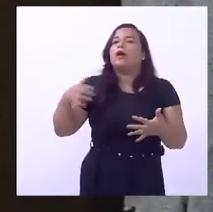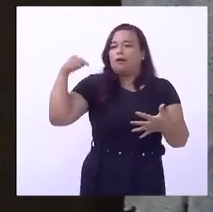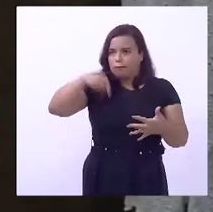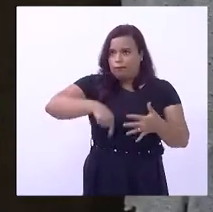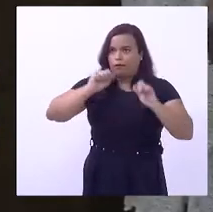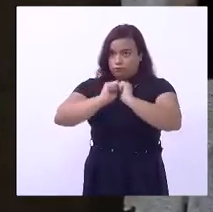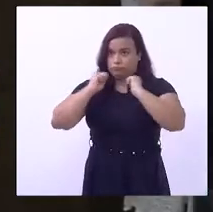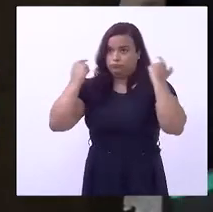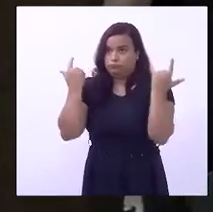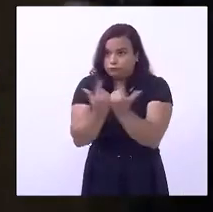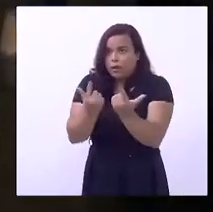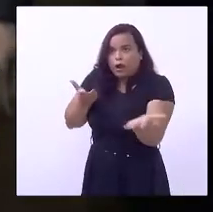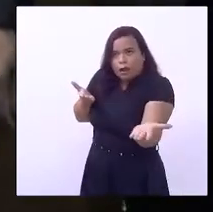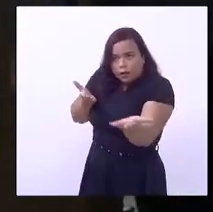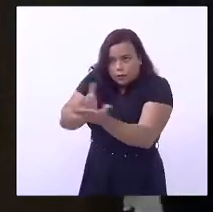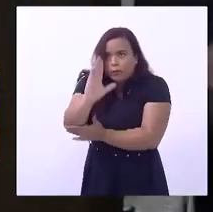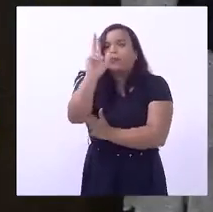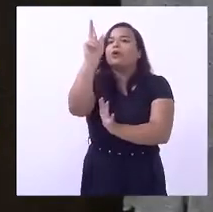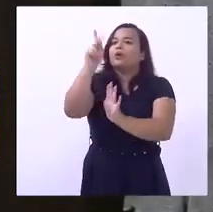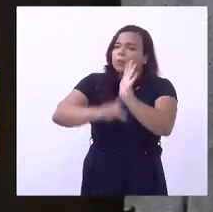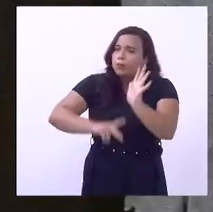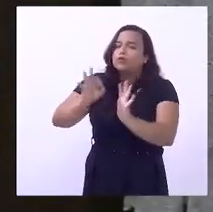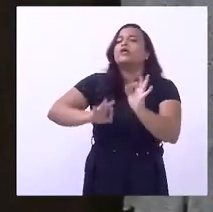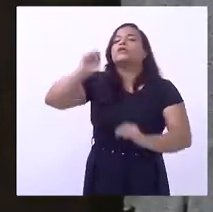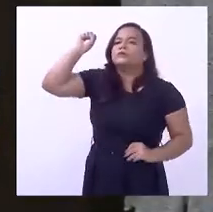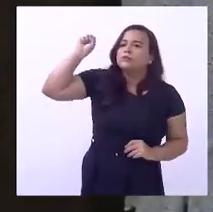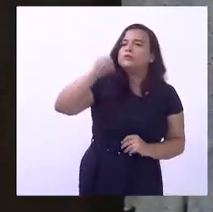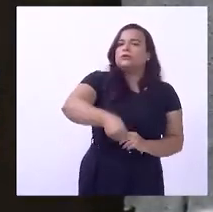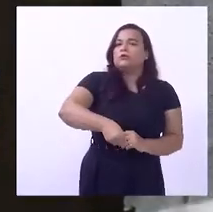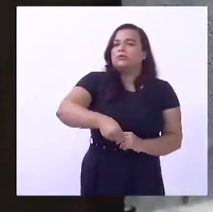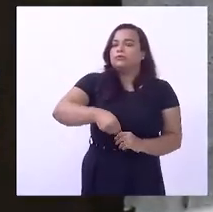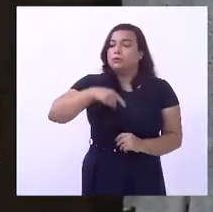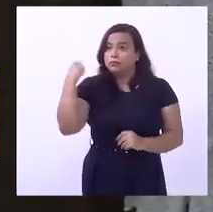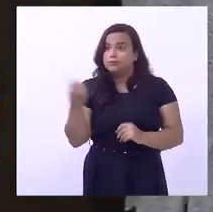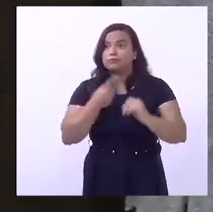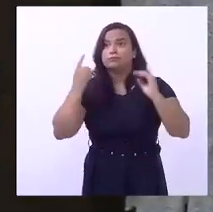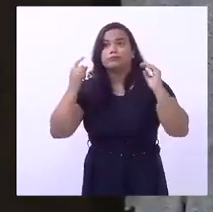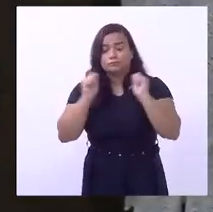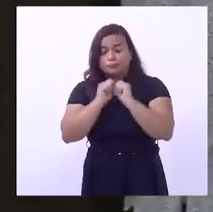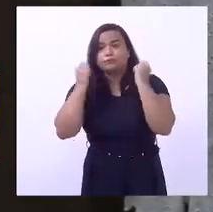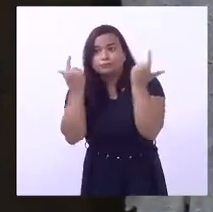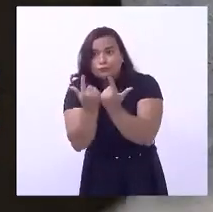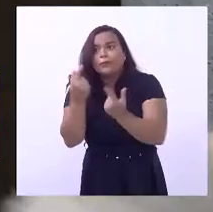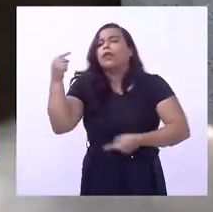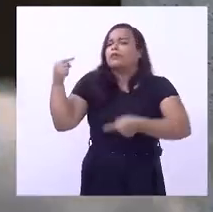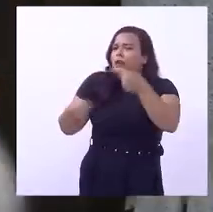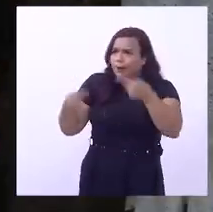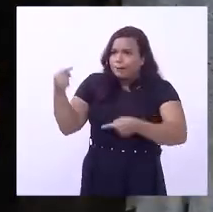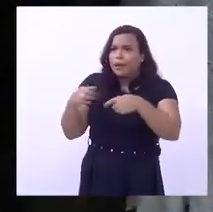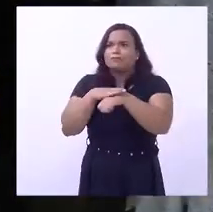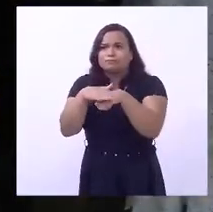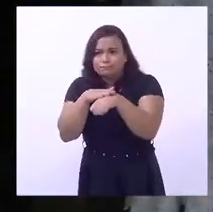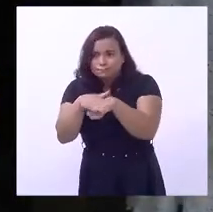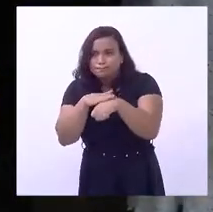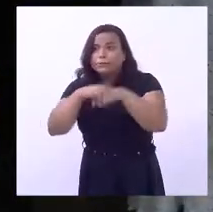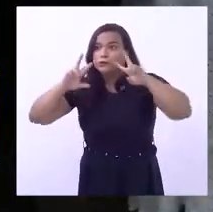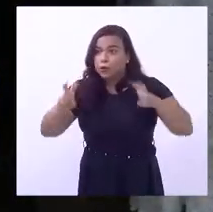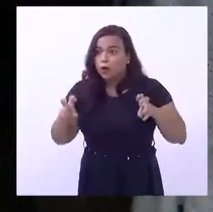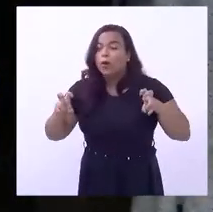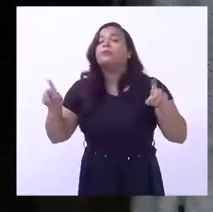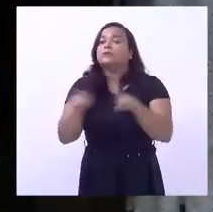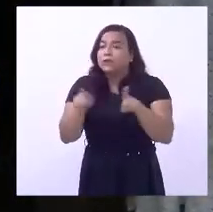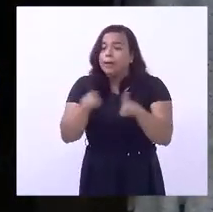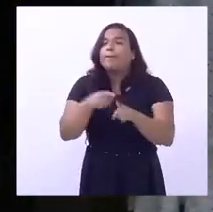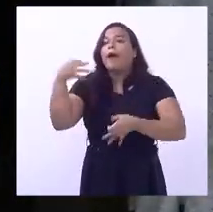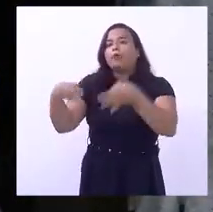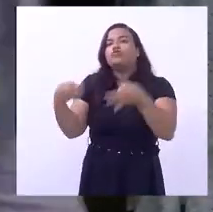casa aprovou o projeto, esta casa fez o debate possível e necessário, inclusive com audiências